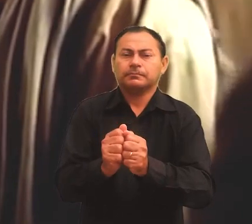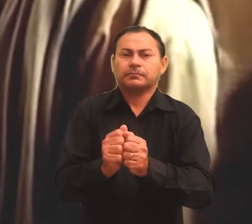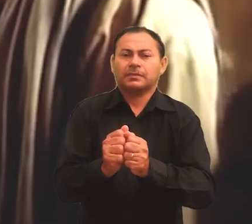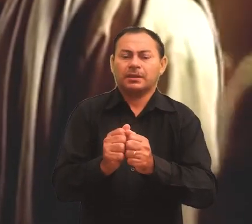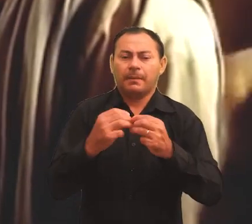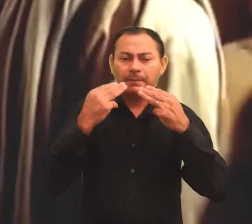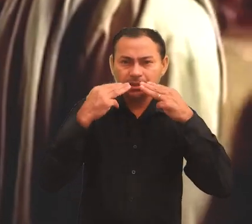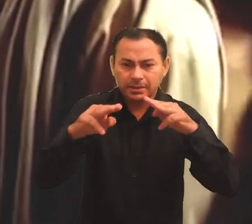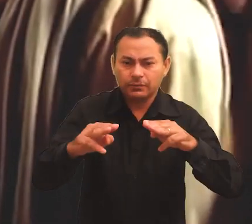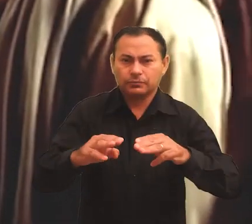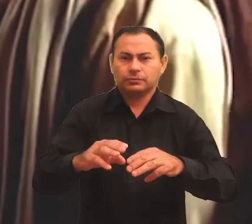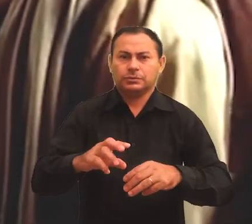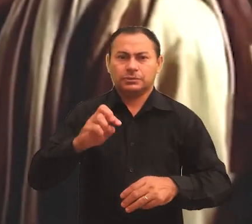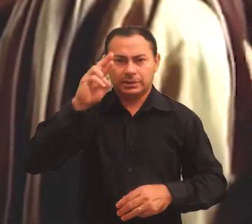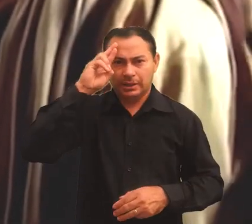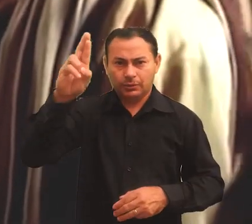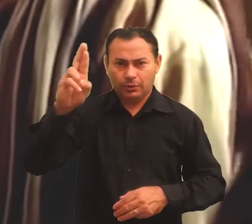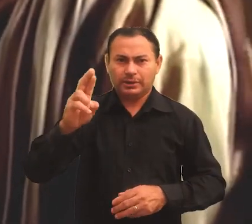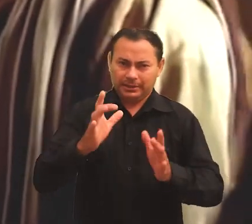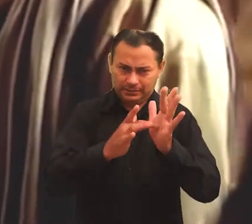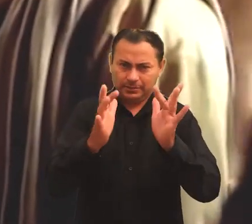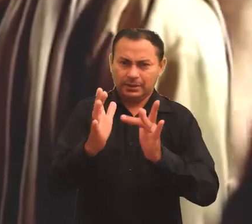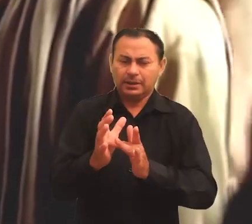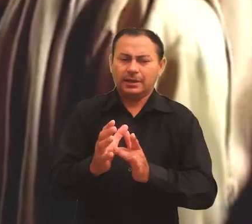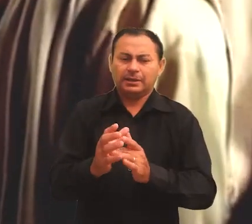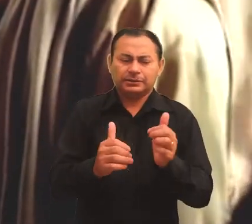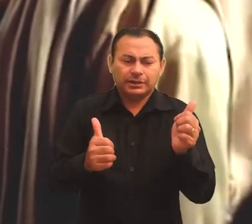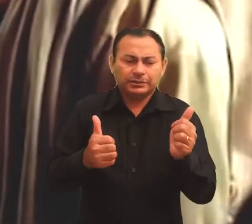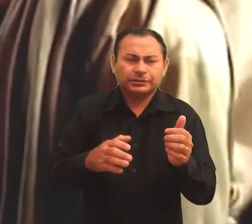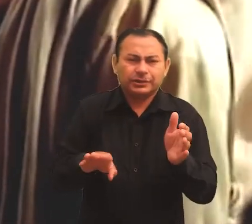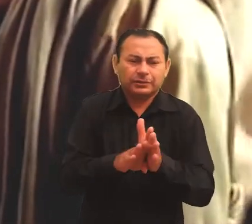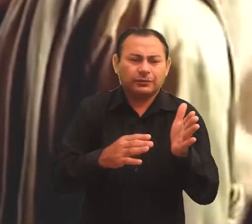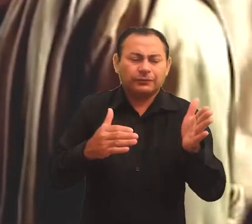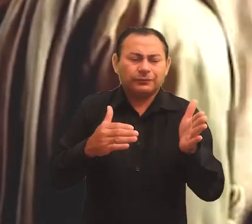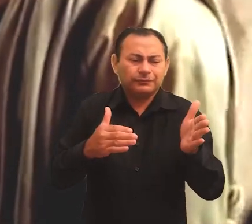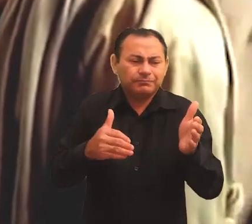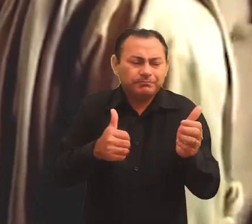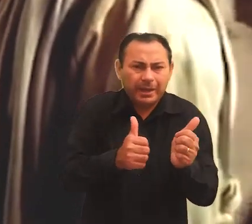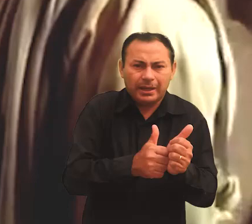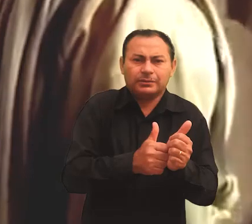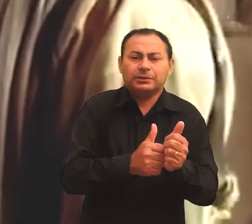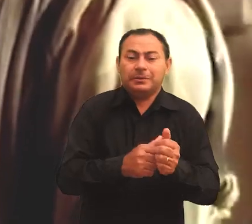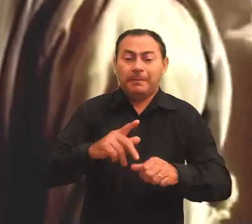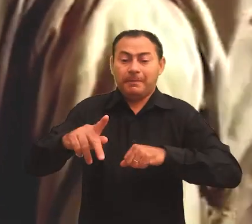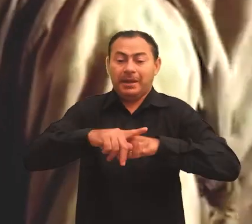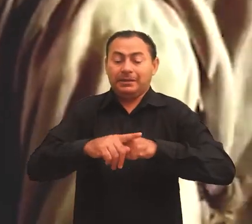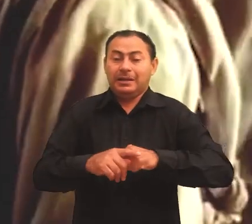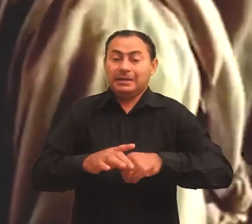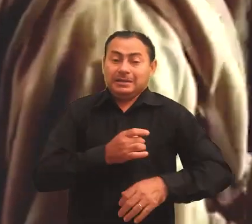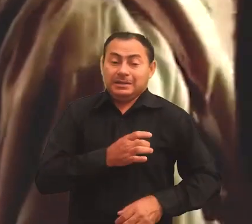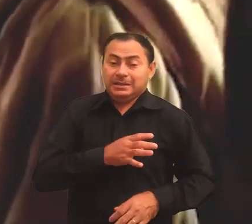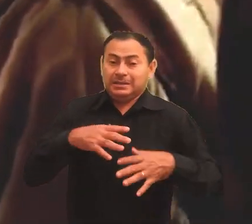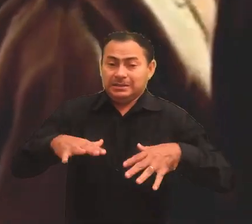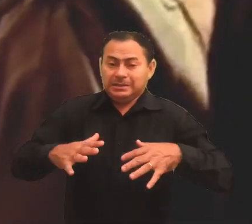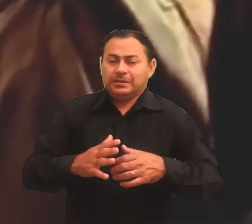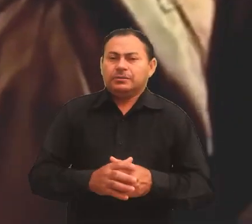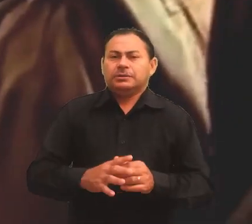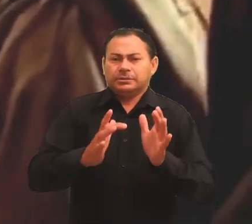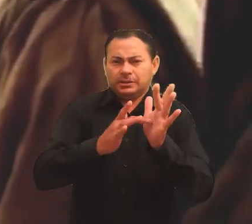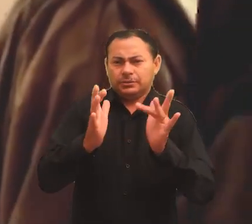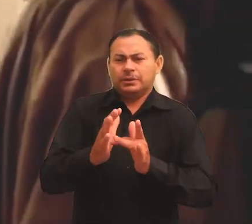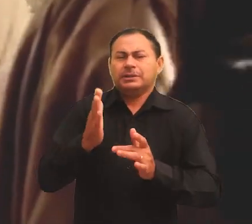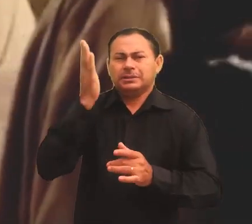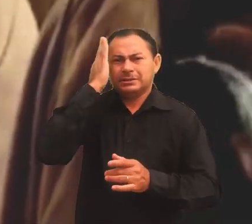o ministério do Senhor está chegando ao fim e Pedro está morrendo de medo. Jesus sabe que todos